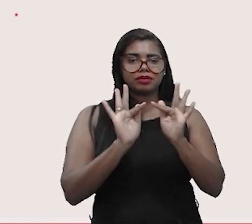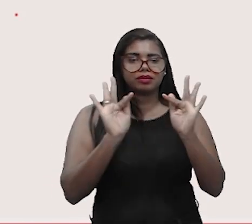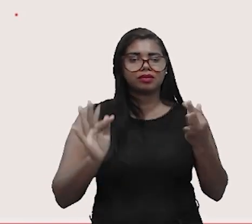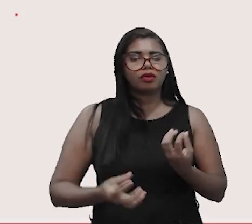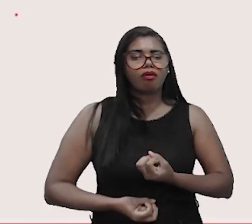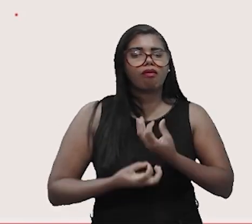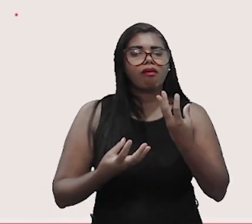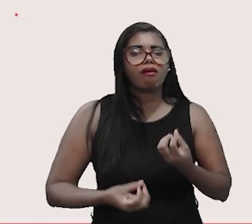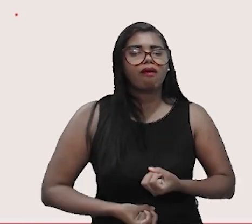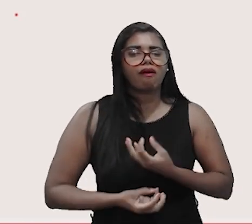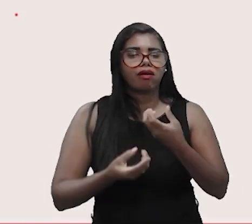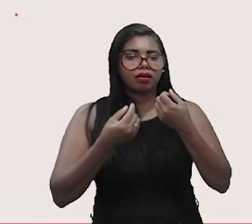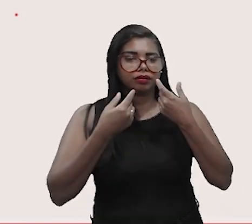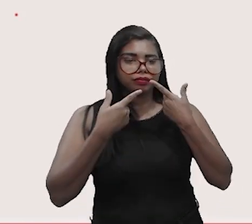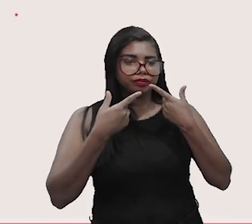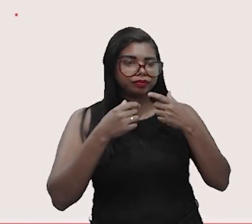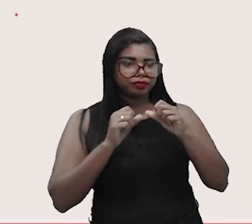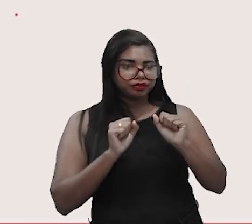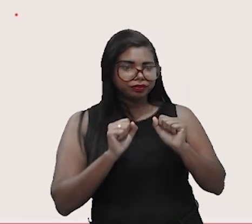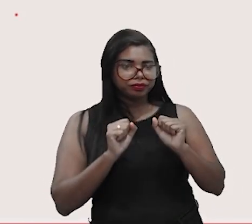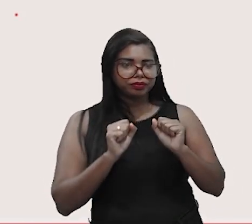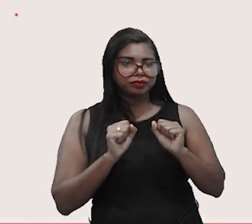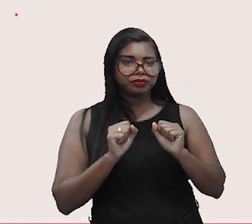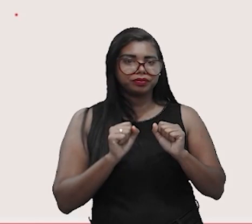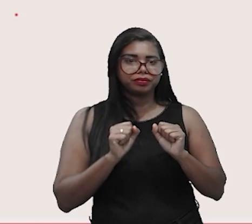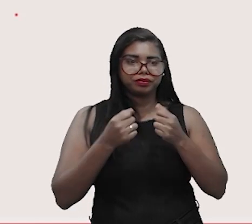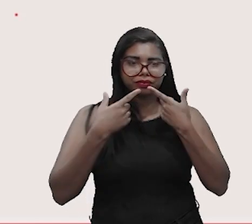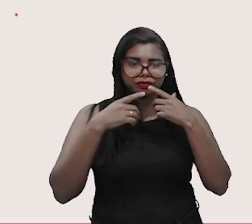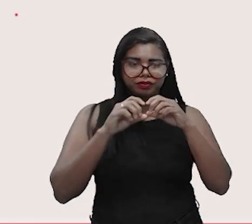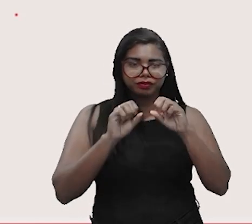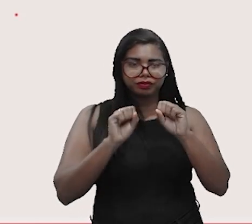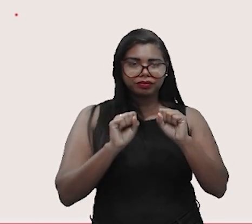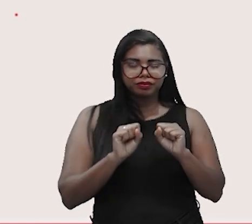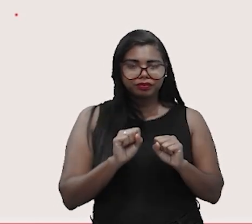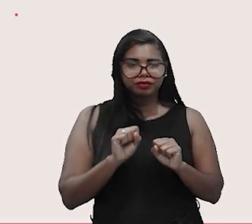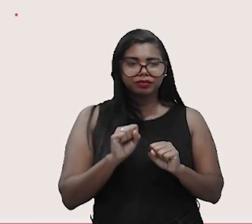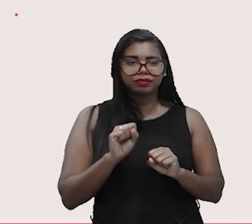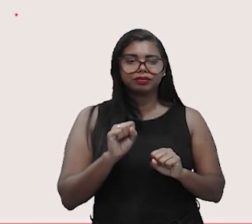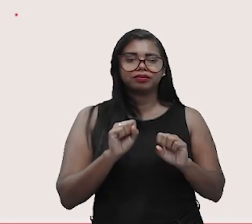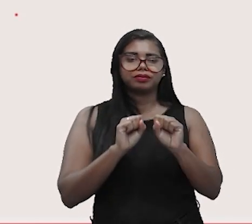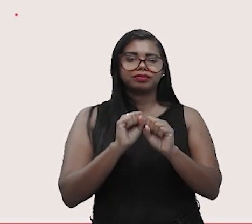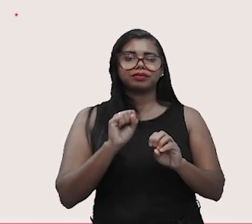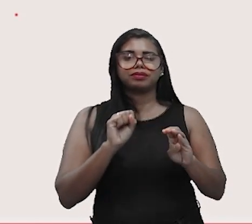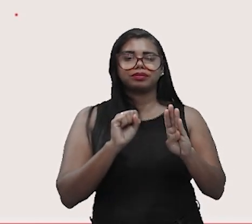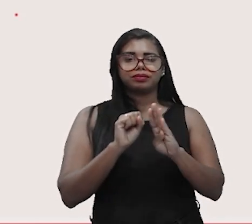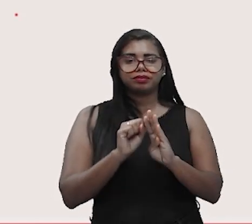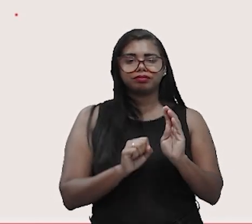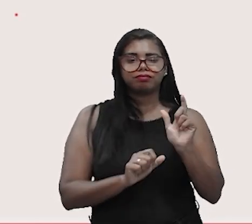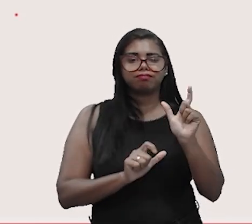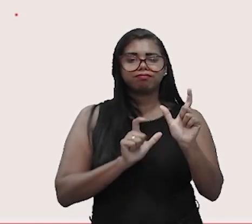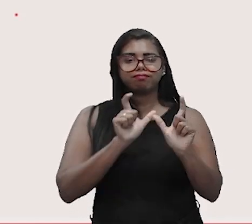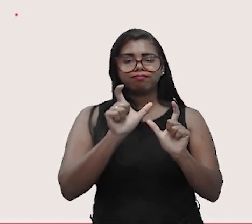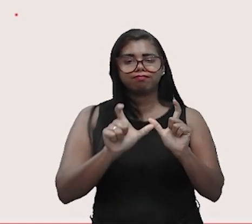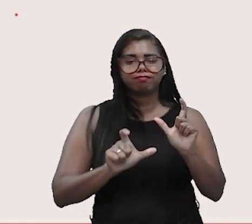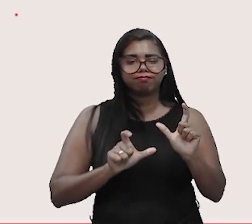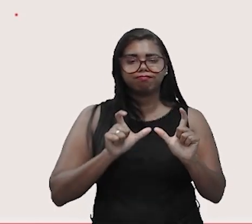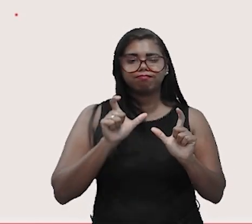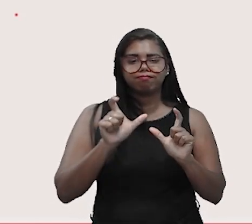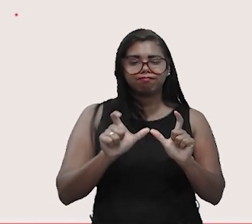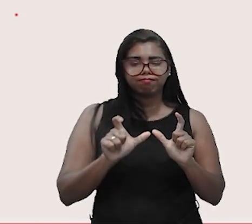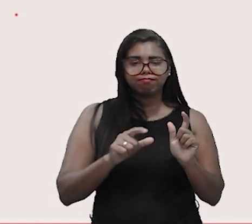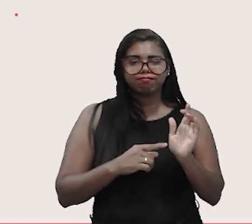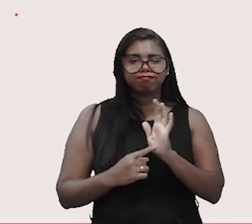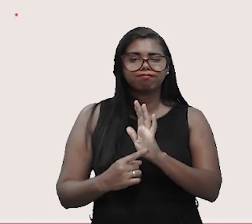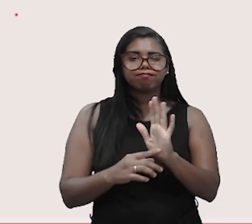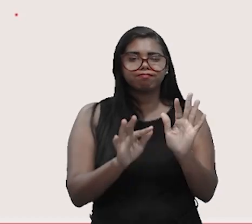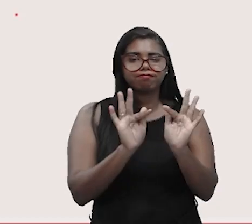da linguagem, que ela é subjetiva, há um jogo de palavras, né? Entretanto, a